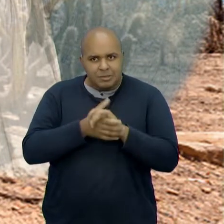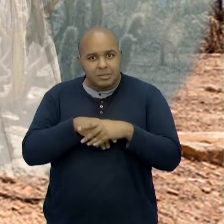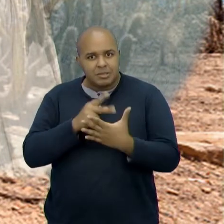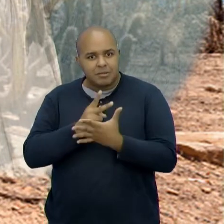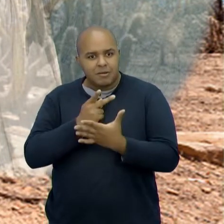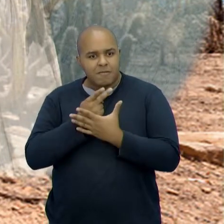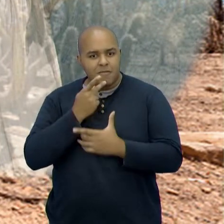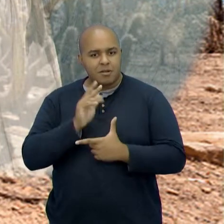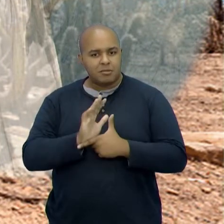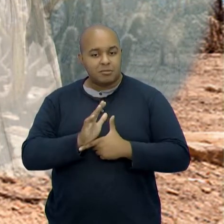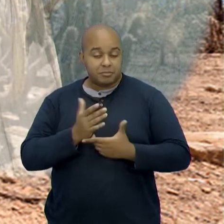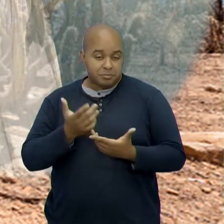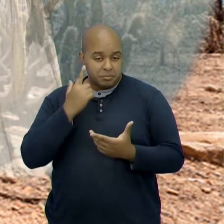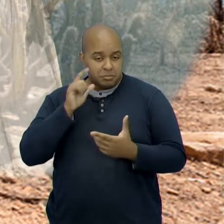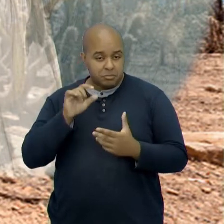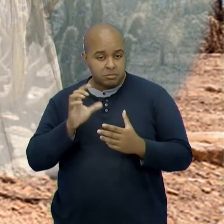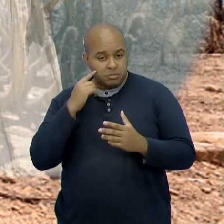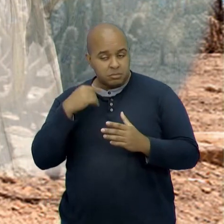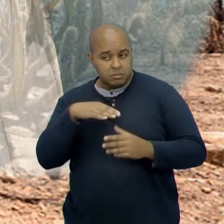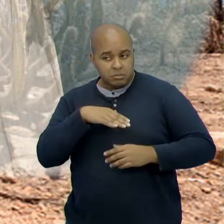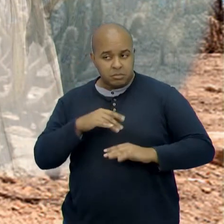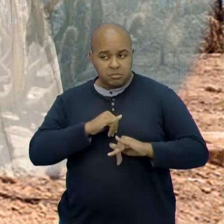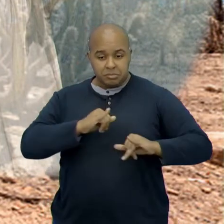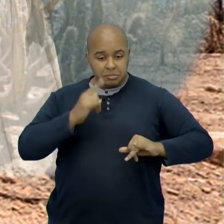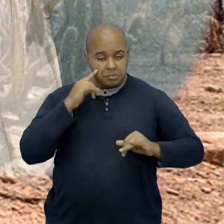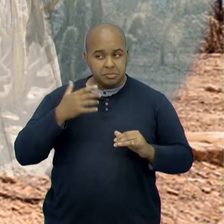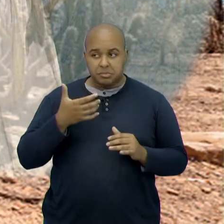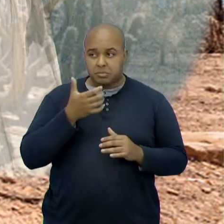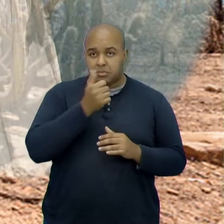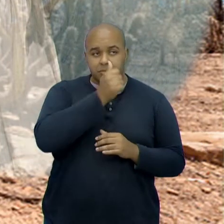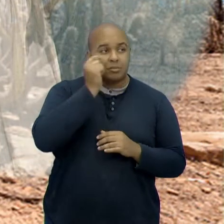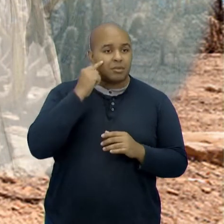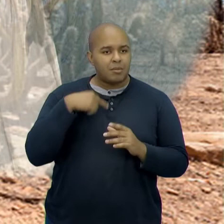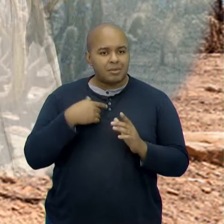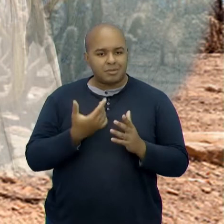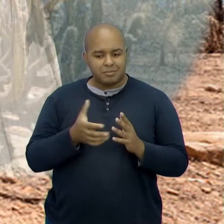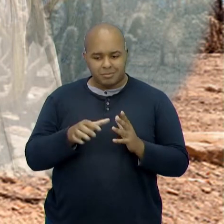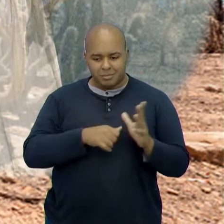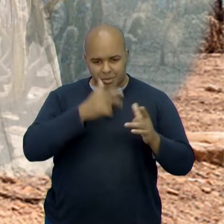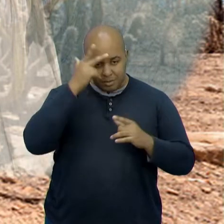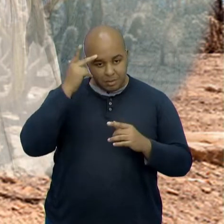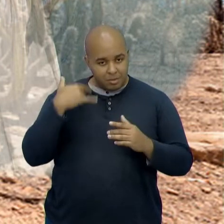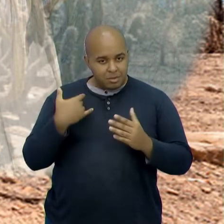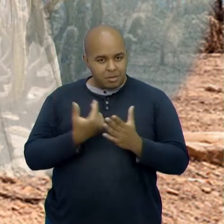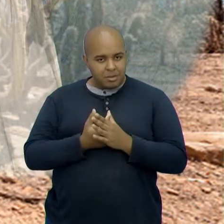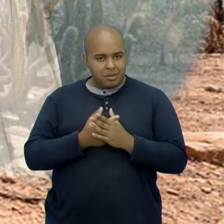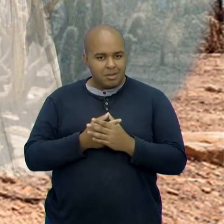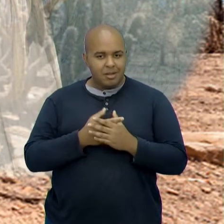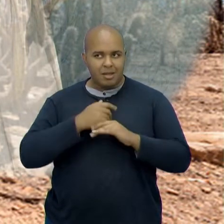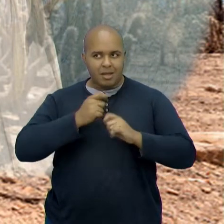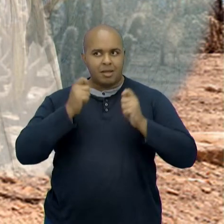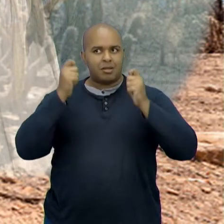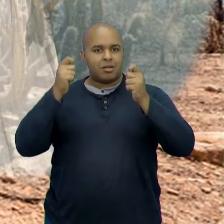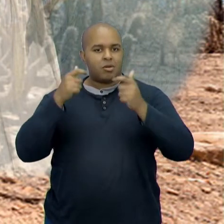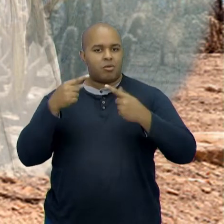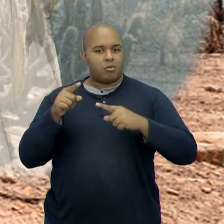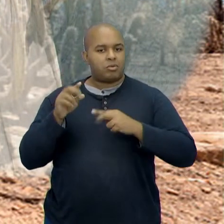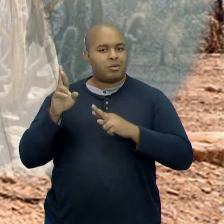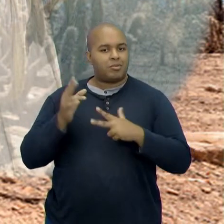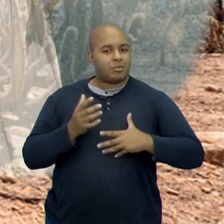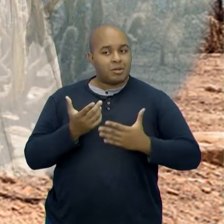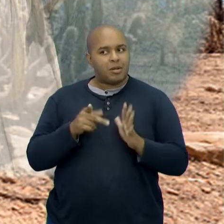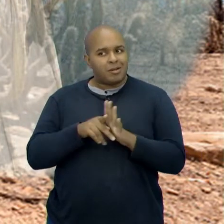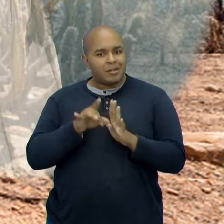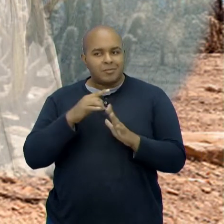filme. Tá bom? Então, ele surge na cidade pregando a salvação, mas arrebanhando pessoas a protestarem contra os